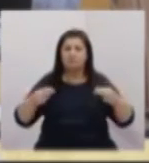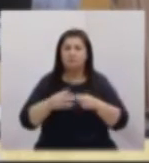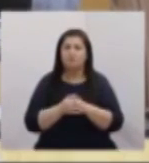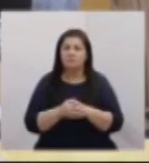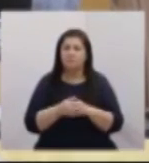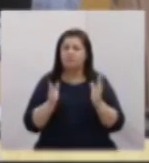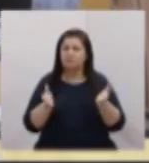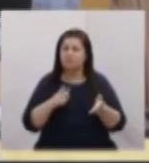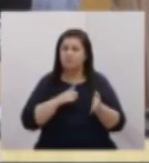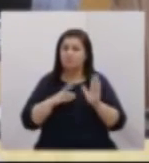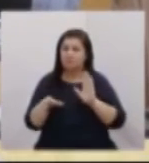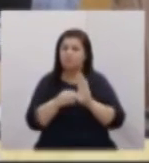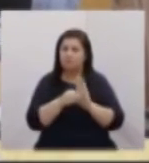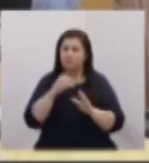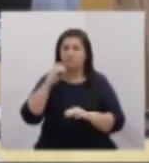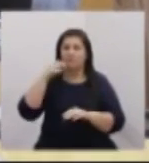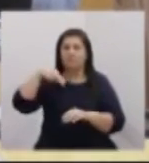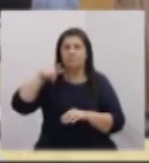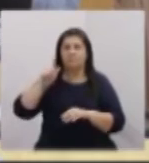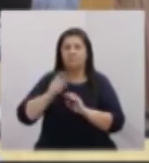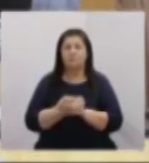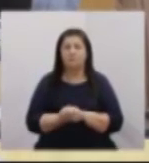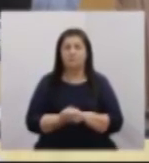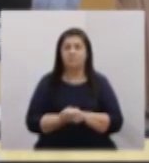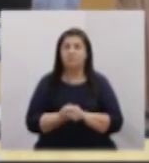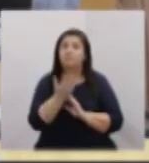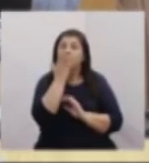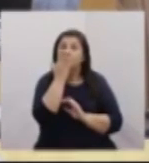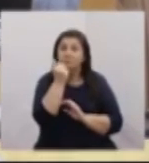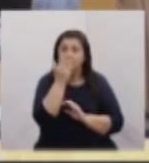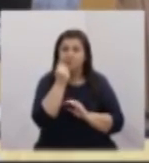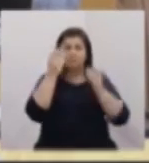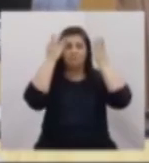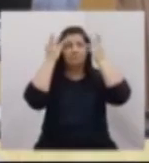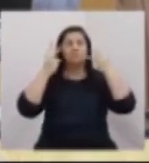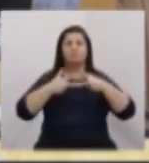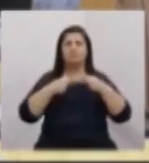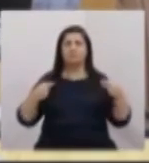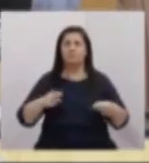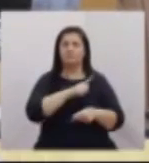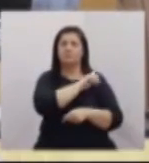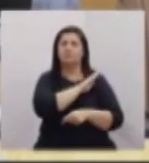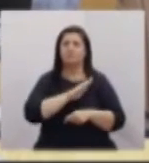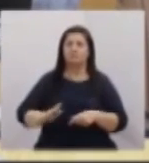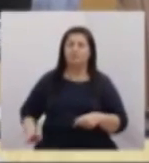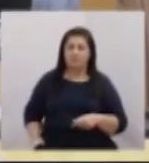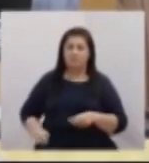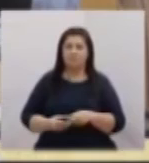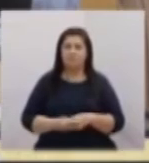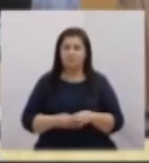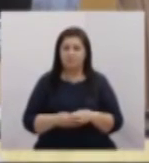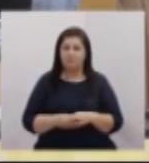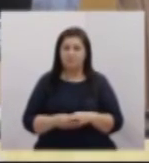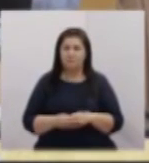emenda impositiva às ONGs? As rações provenientes do poder público serão